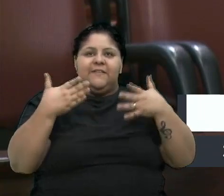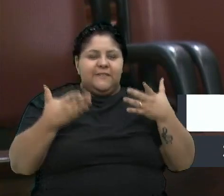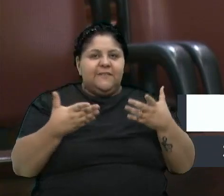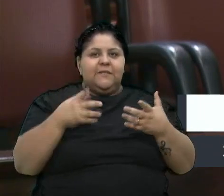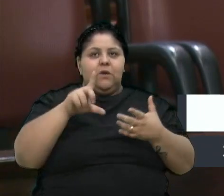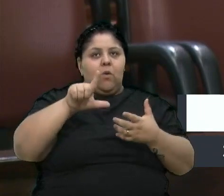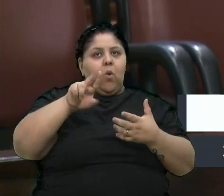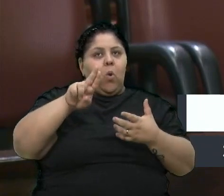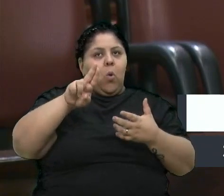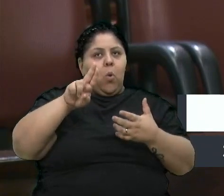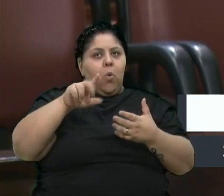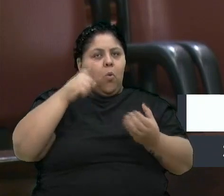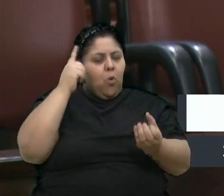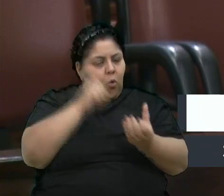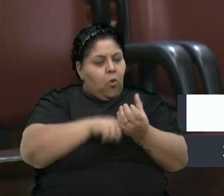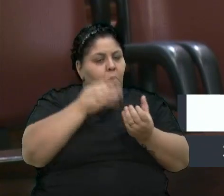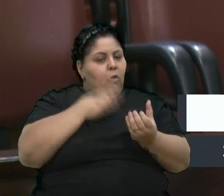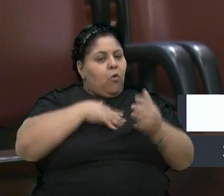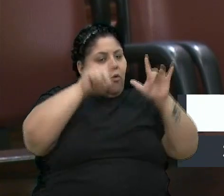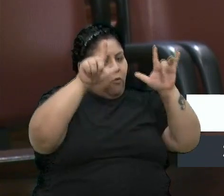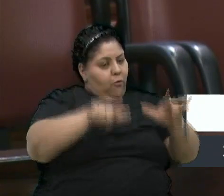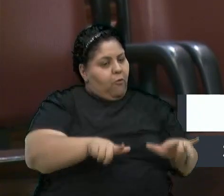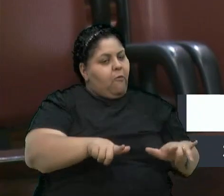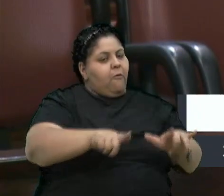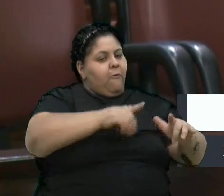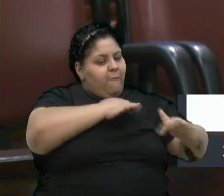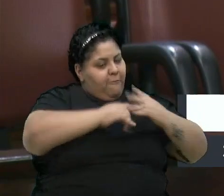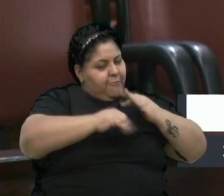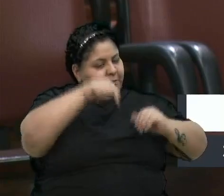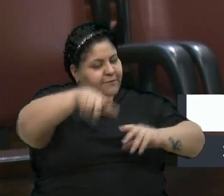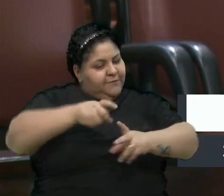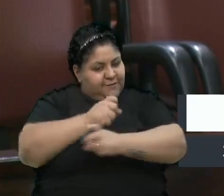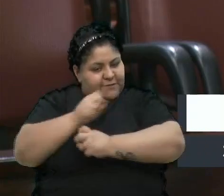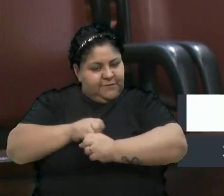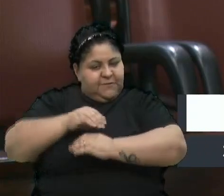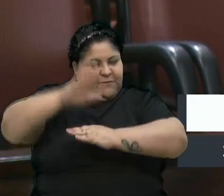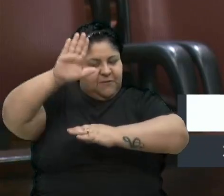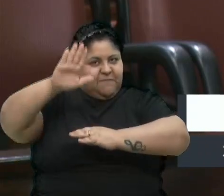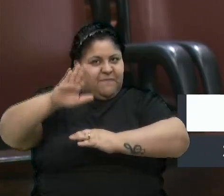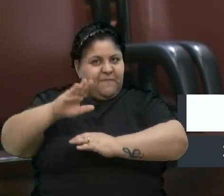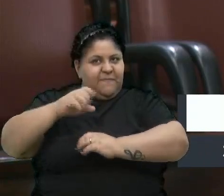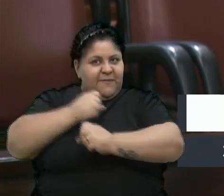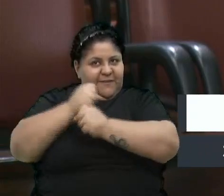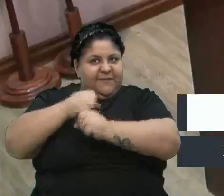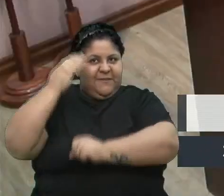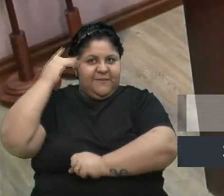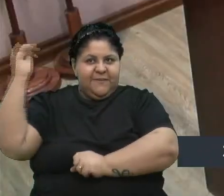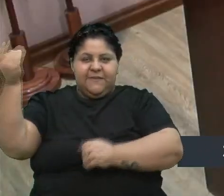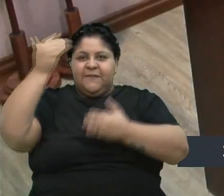gabinete sempre, né? E vamos movimentar para que esse ano seja mais um ano de sucesso. Obrigado. O senhor vota sim, então. Voto